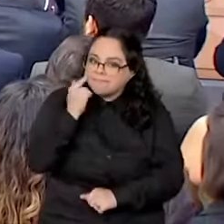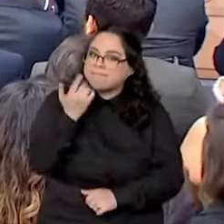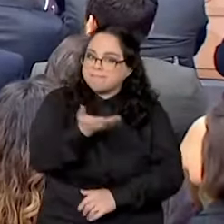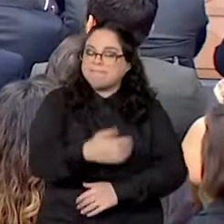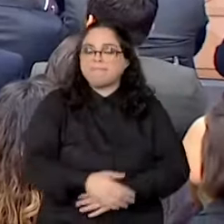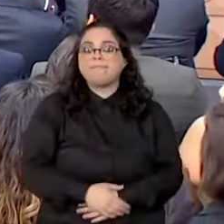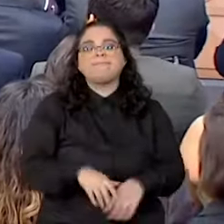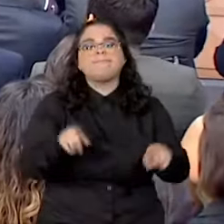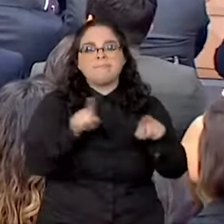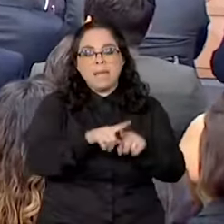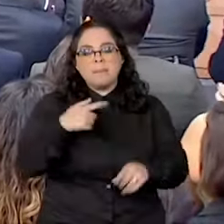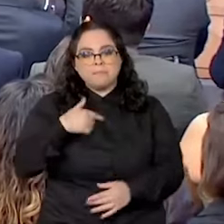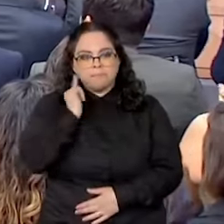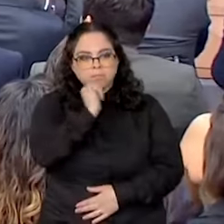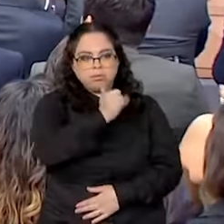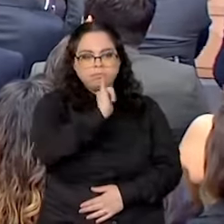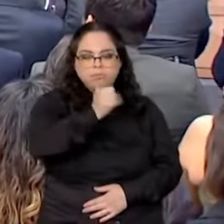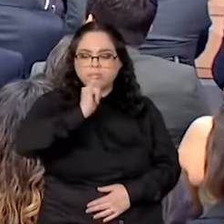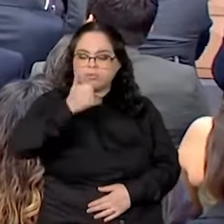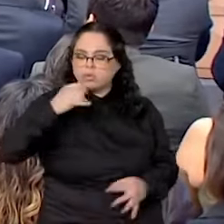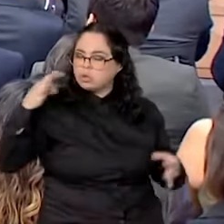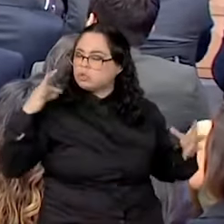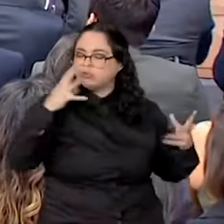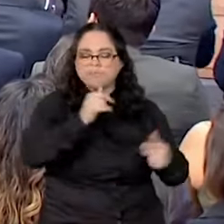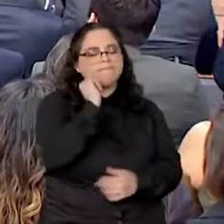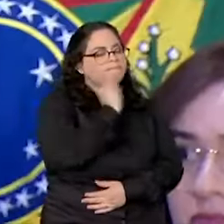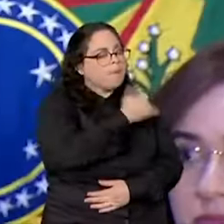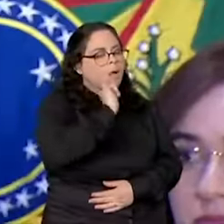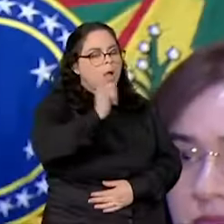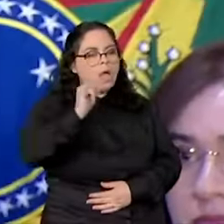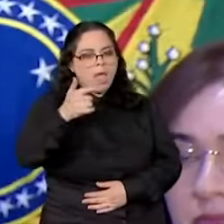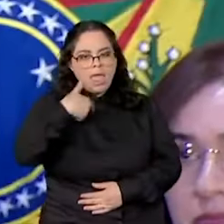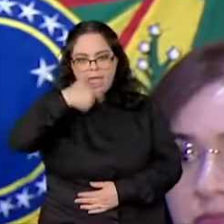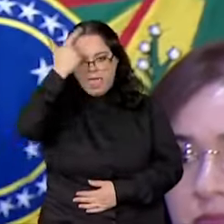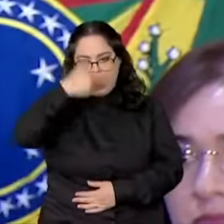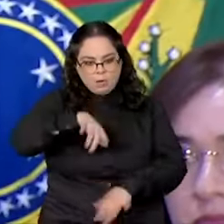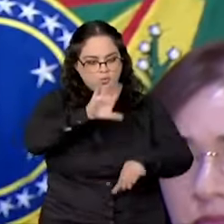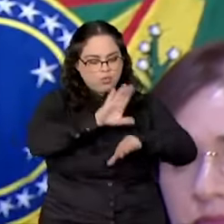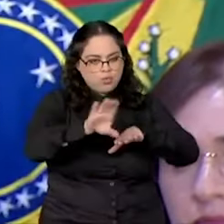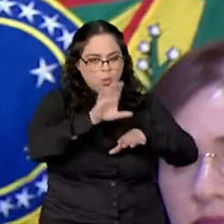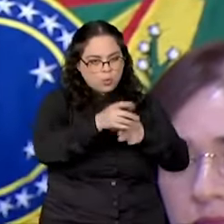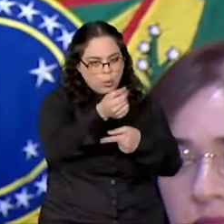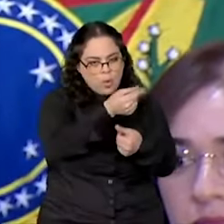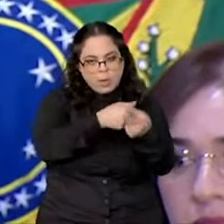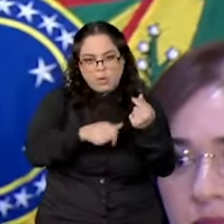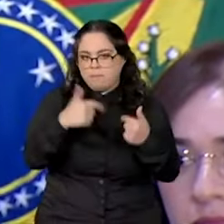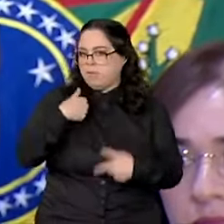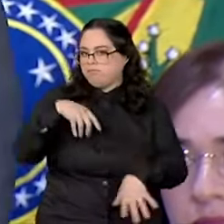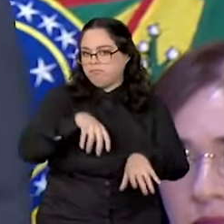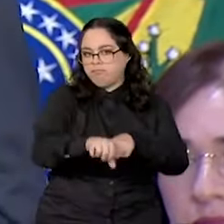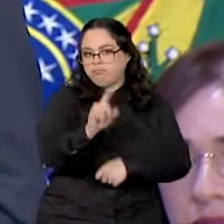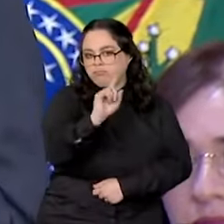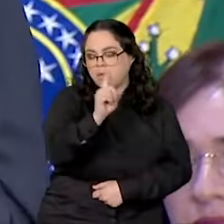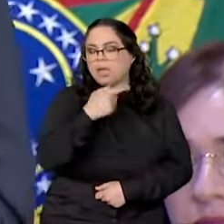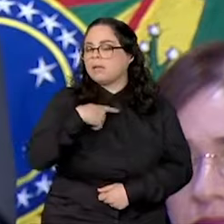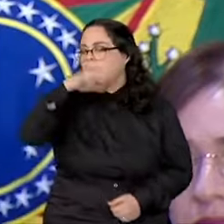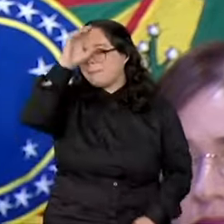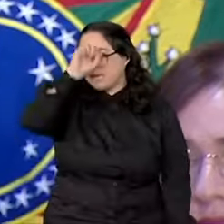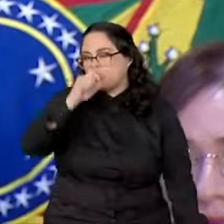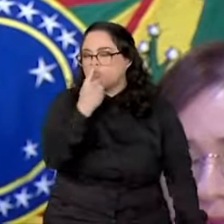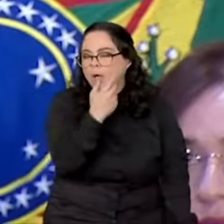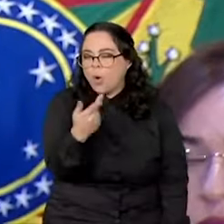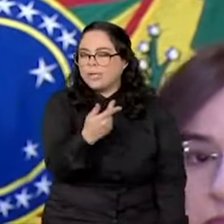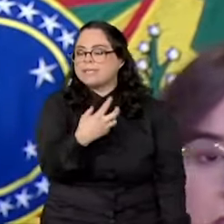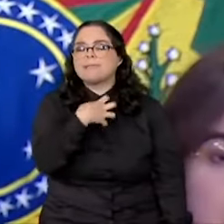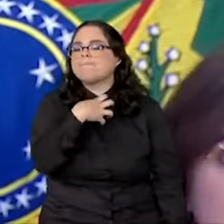E eu tenho dito para todo mundo, embora eu não tenha feito nenhum curso de economia, eu aprendi uma coisa que é o